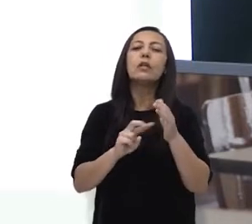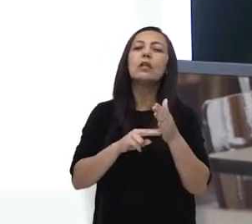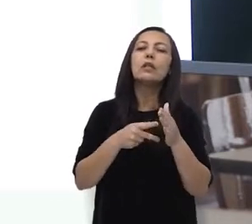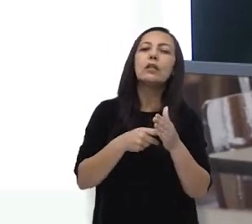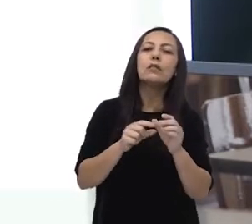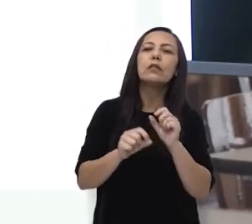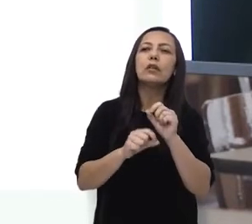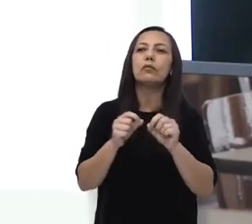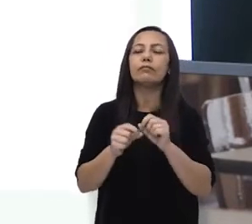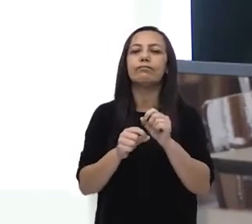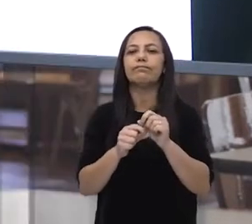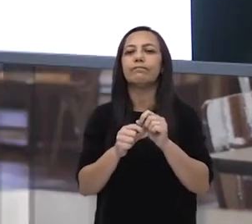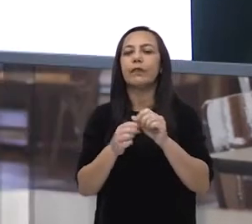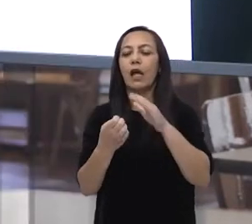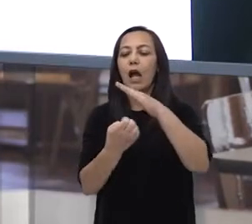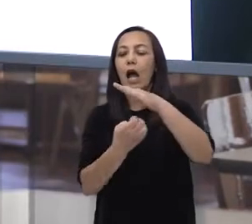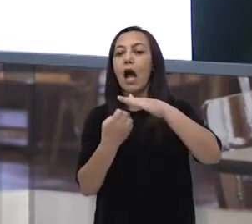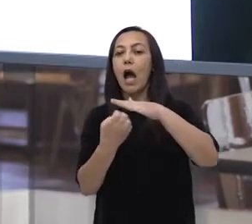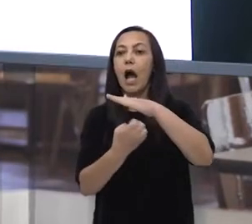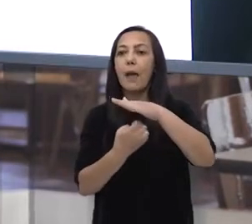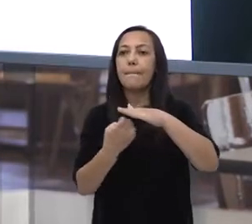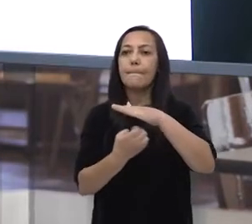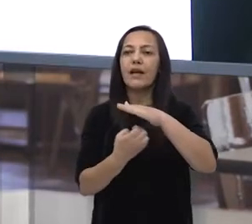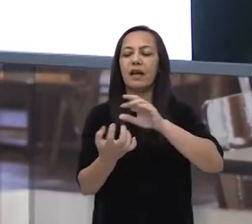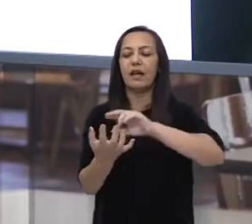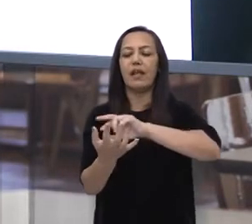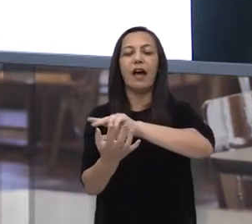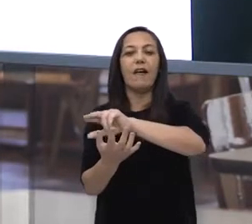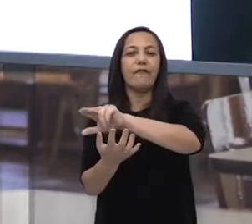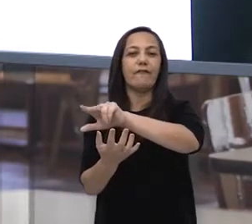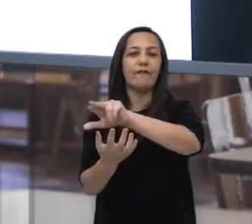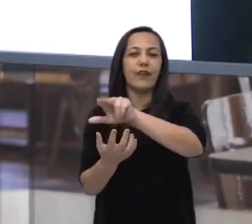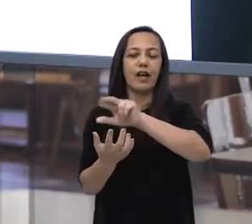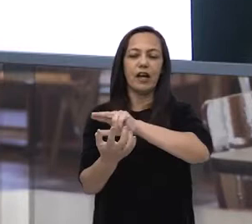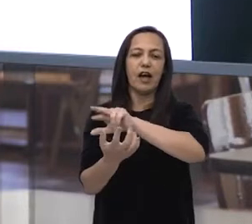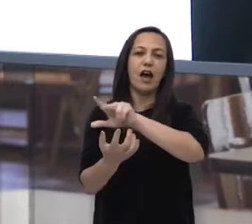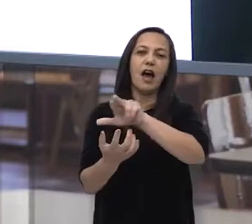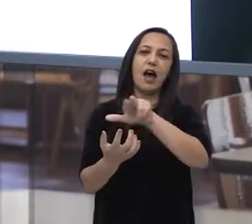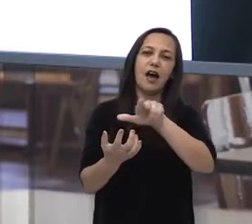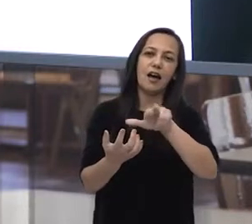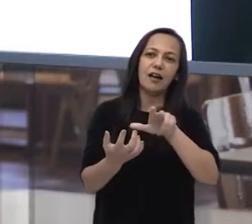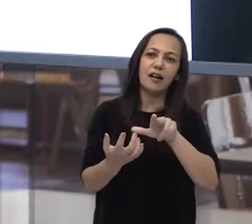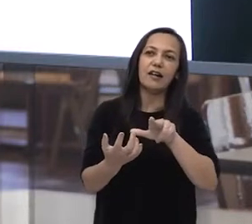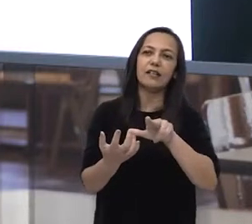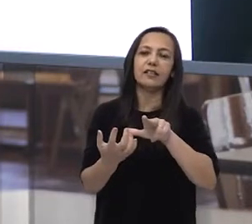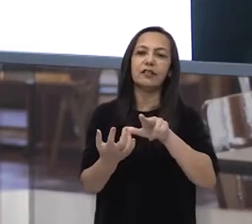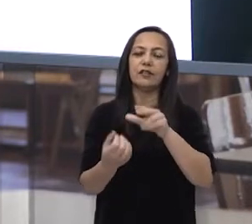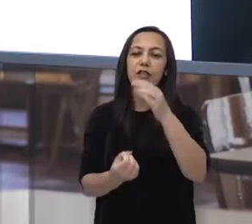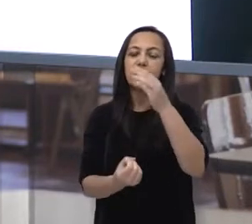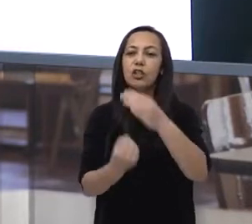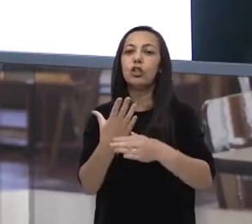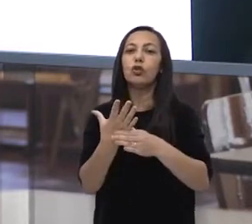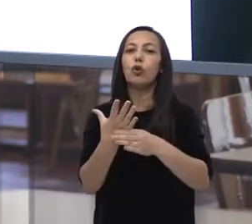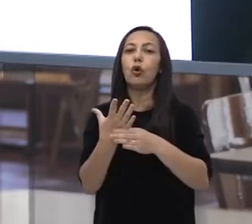Nacional, Vale do Rio Doce e Petrobras. Essas três estatais brasileiras foram criadas durante o governo